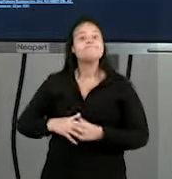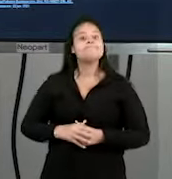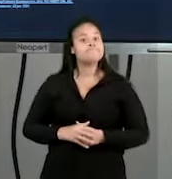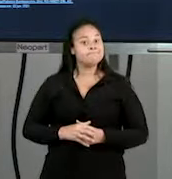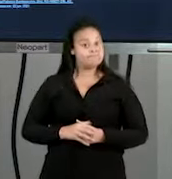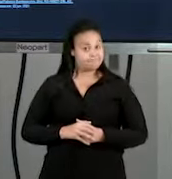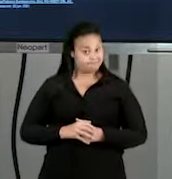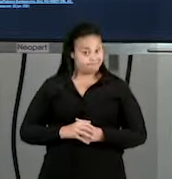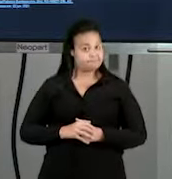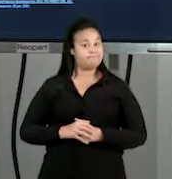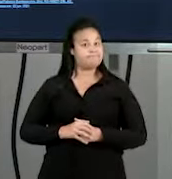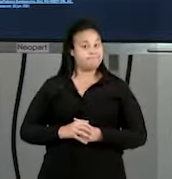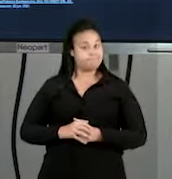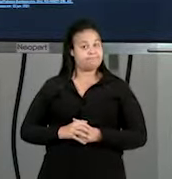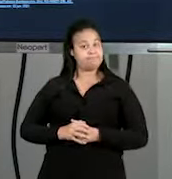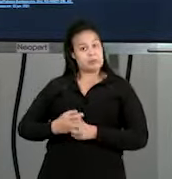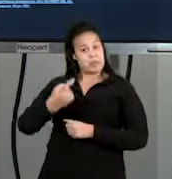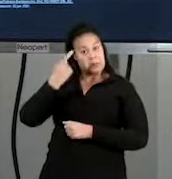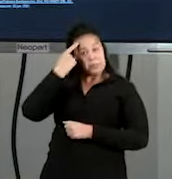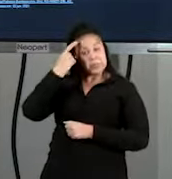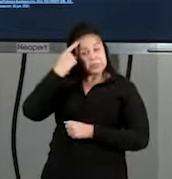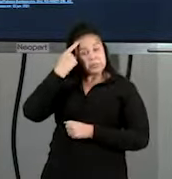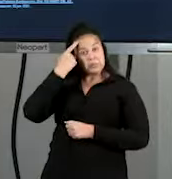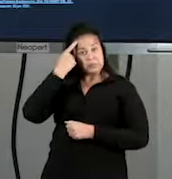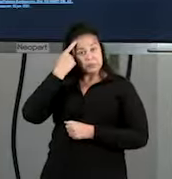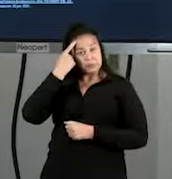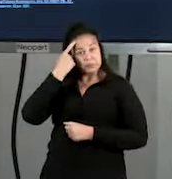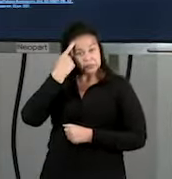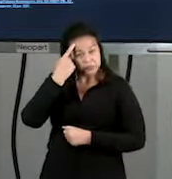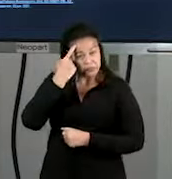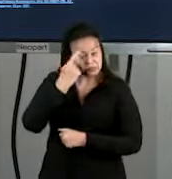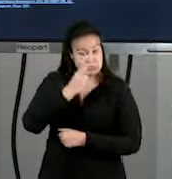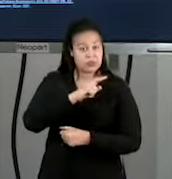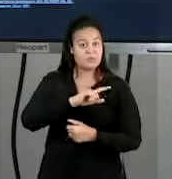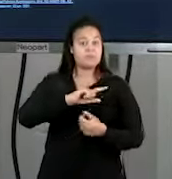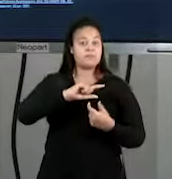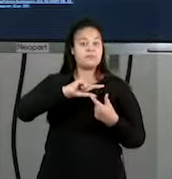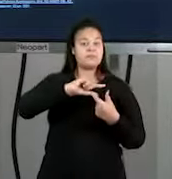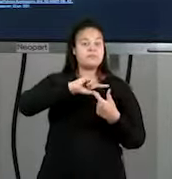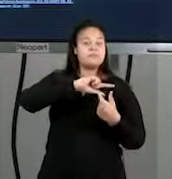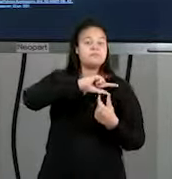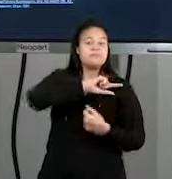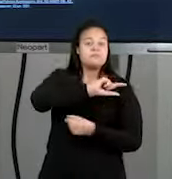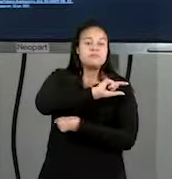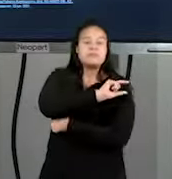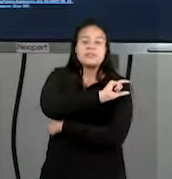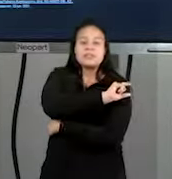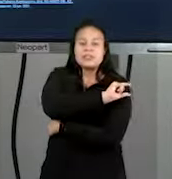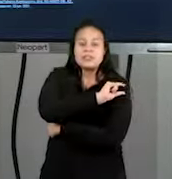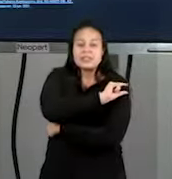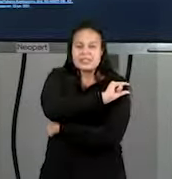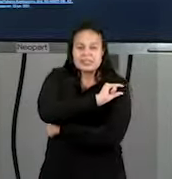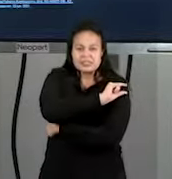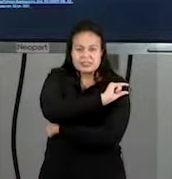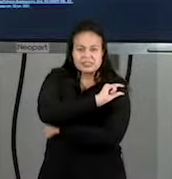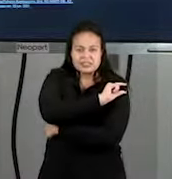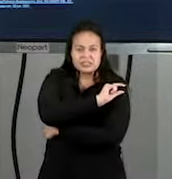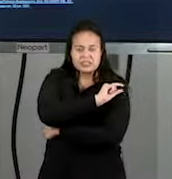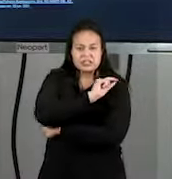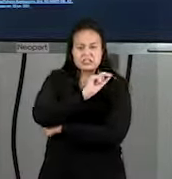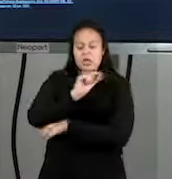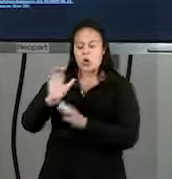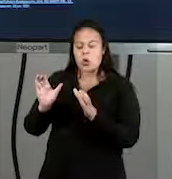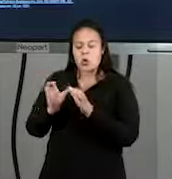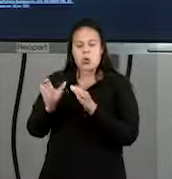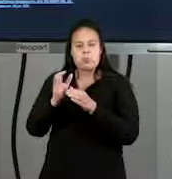à ideologia nazista que coloca um grupo dentro de uma nação como superior a